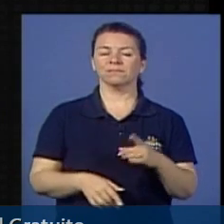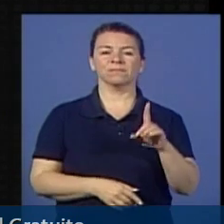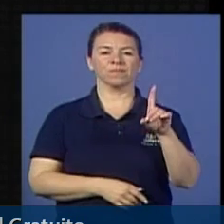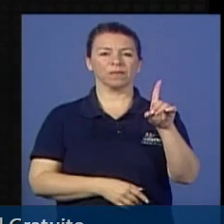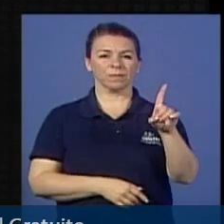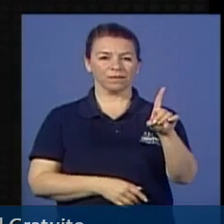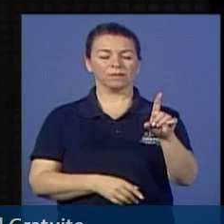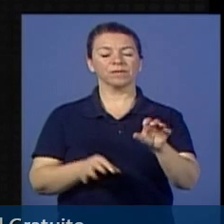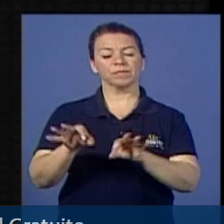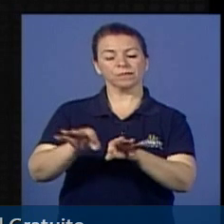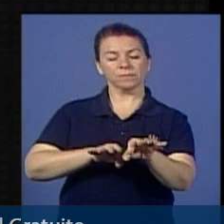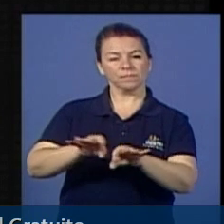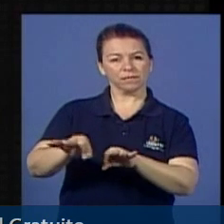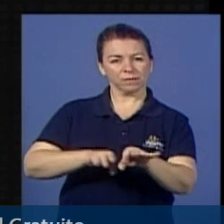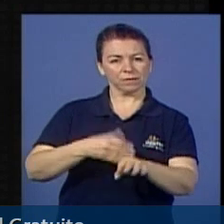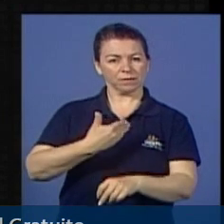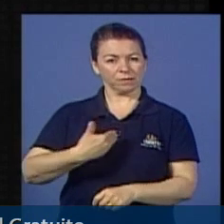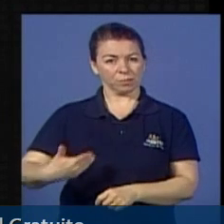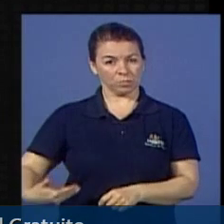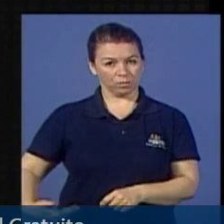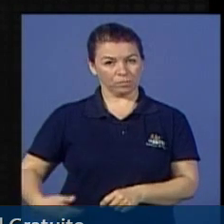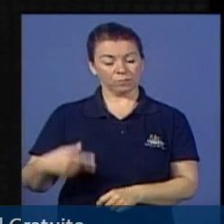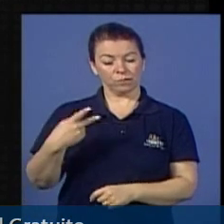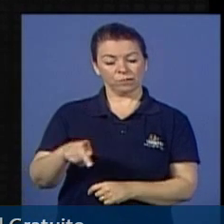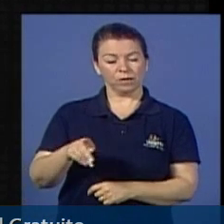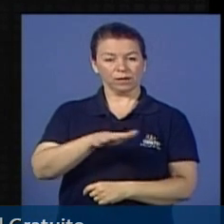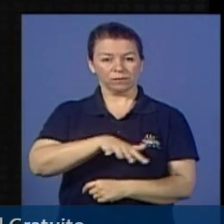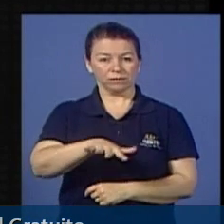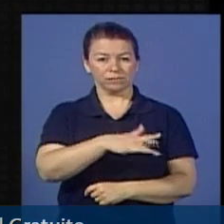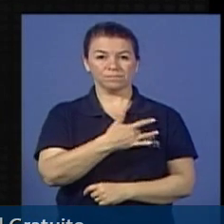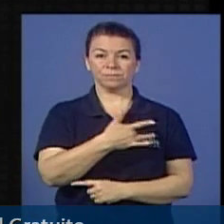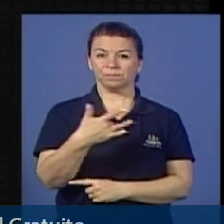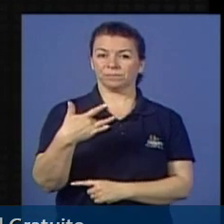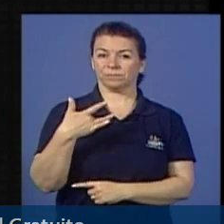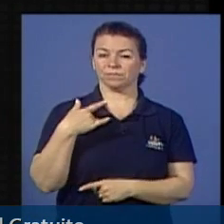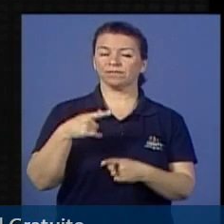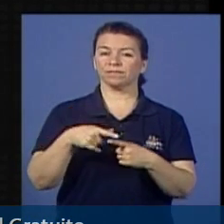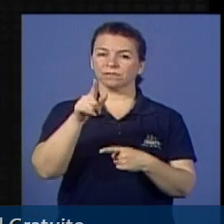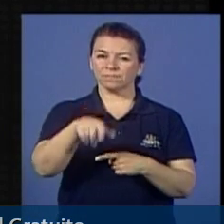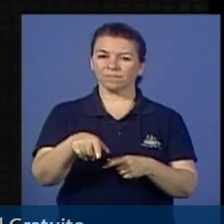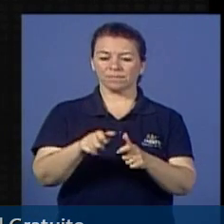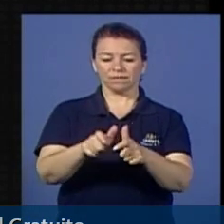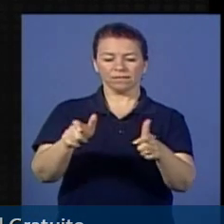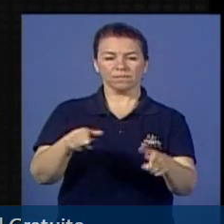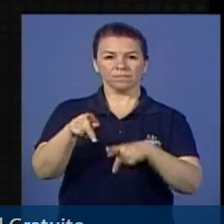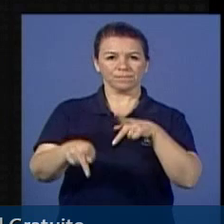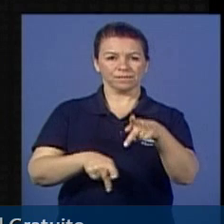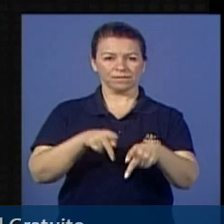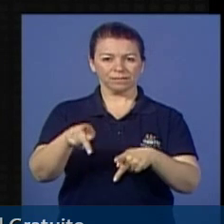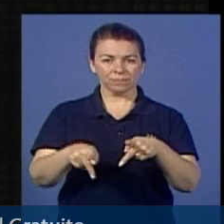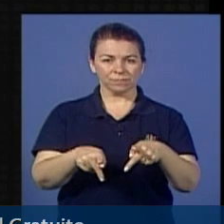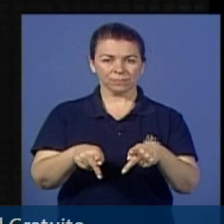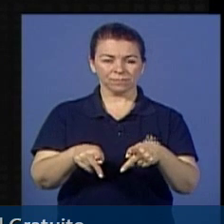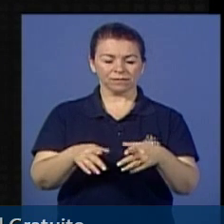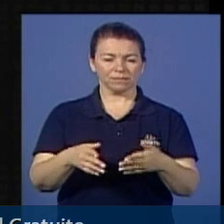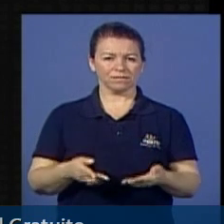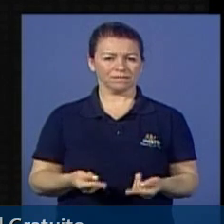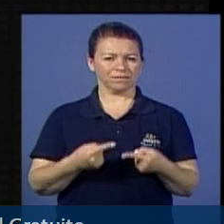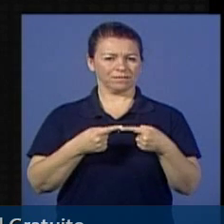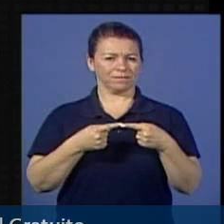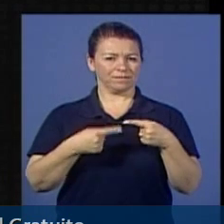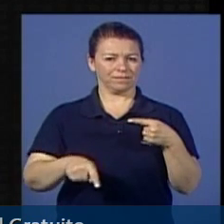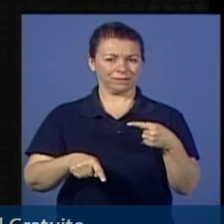planejamento do governo republicano na área de saúde, que abrangia a população em geral. Também não temos aí